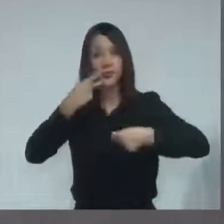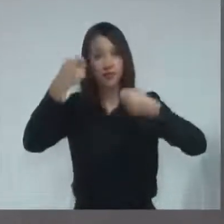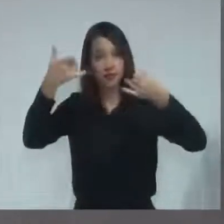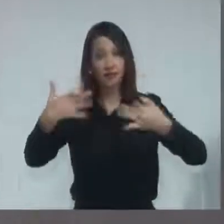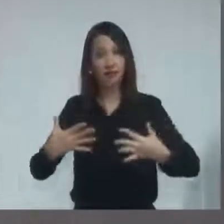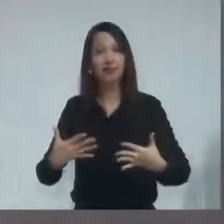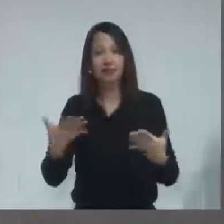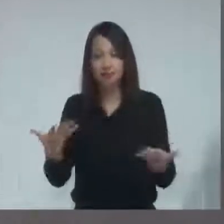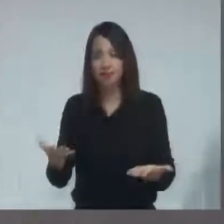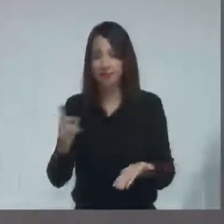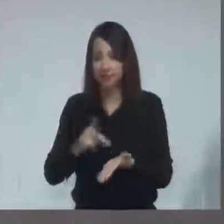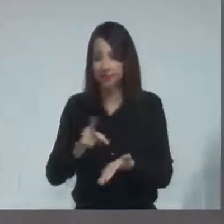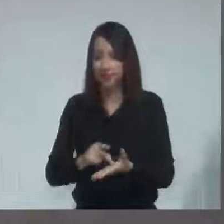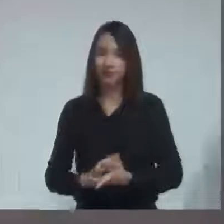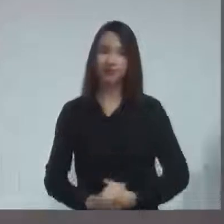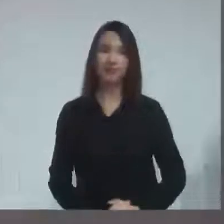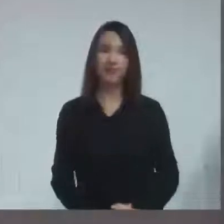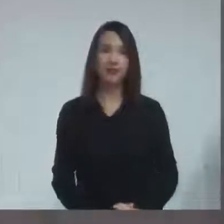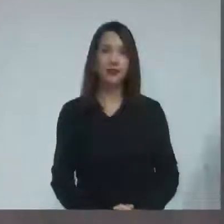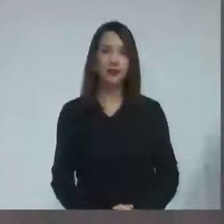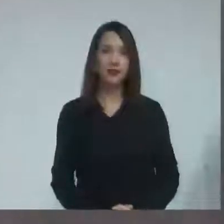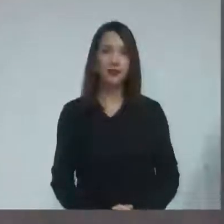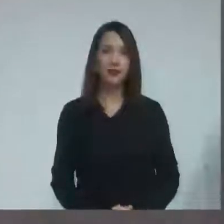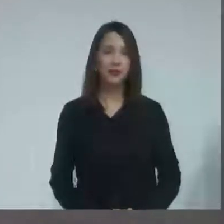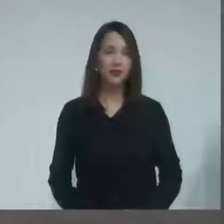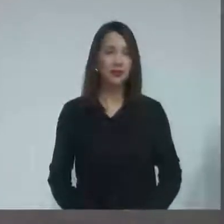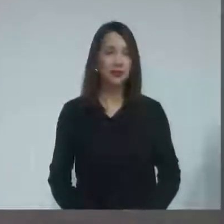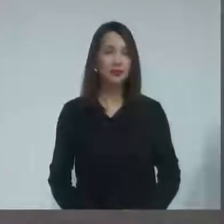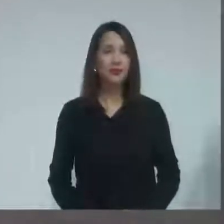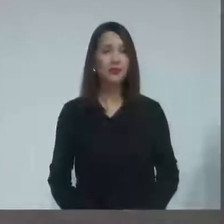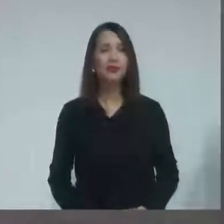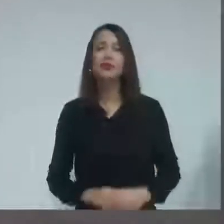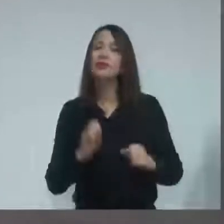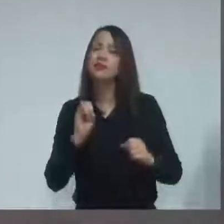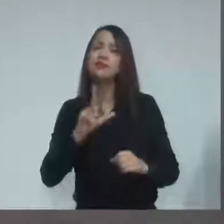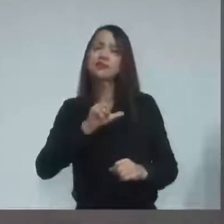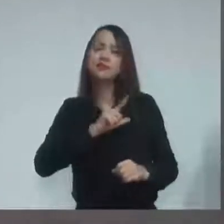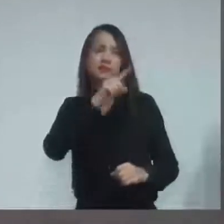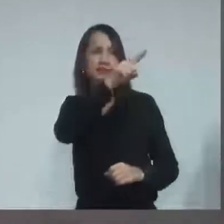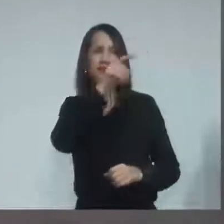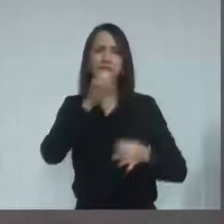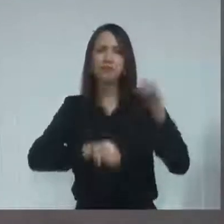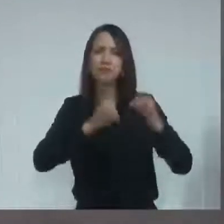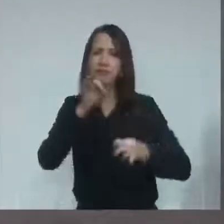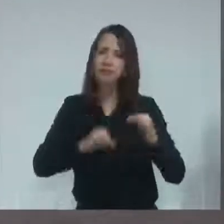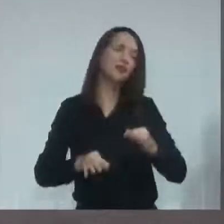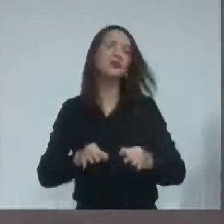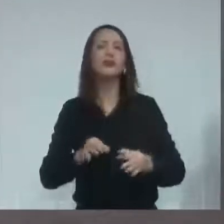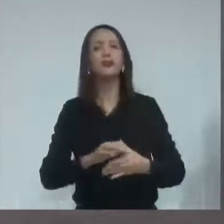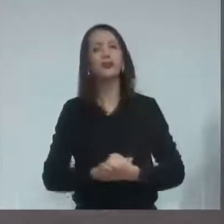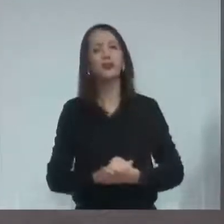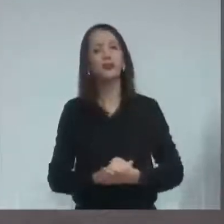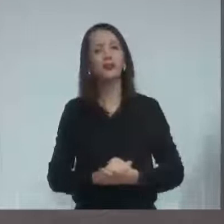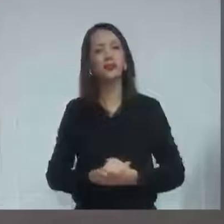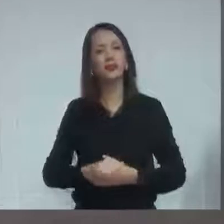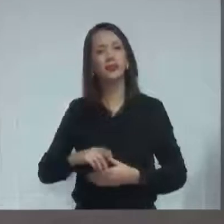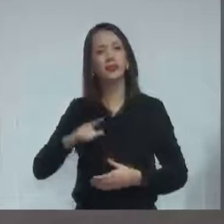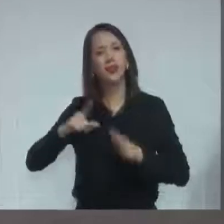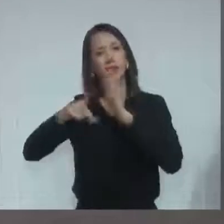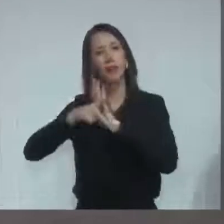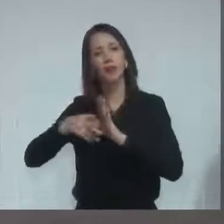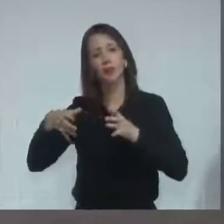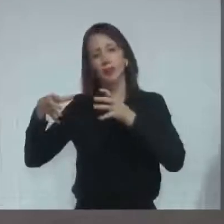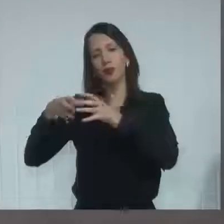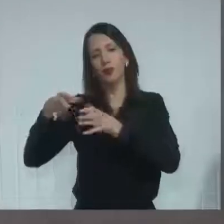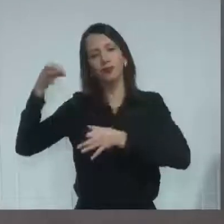né? Se fosse na justiça, o que acontece, gente? O promotor, a promotoria, via de regra, é